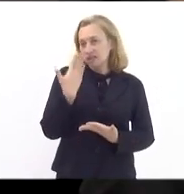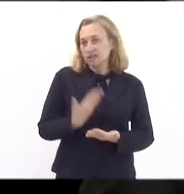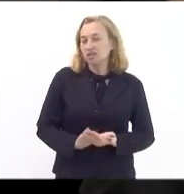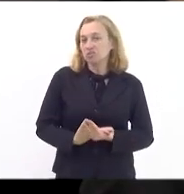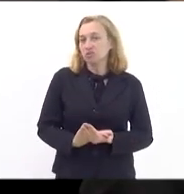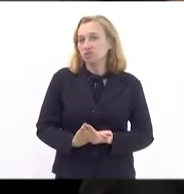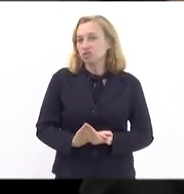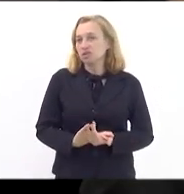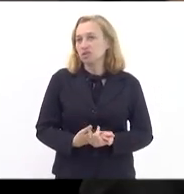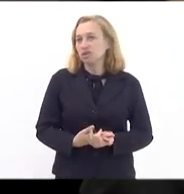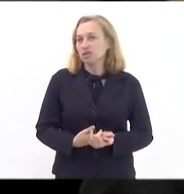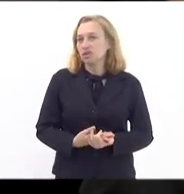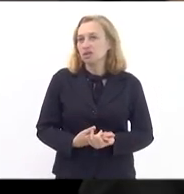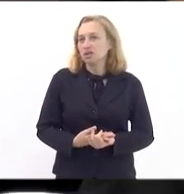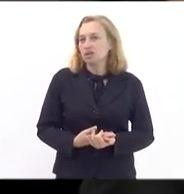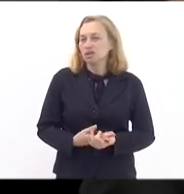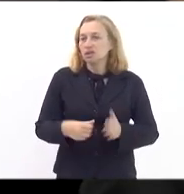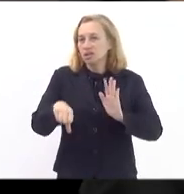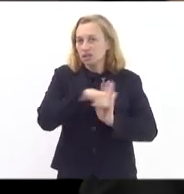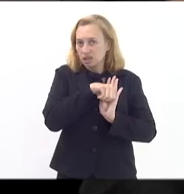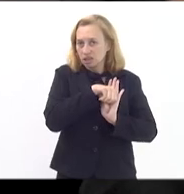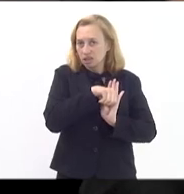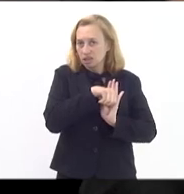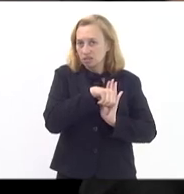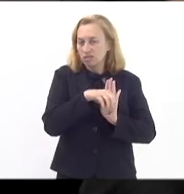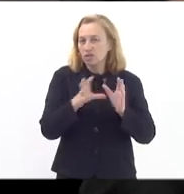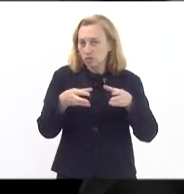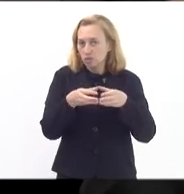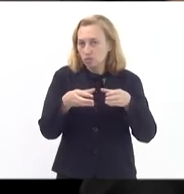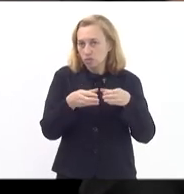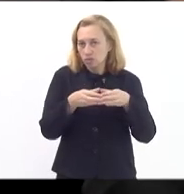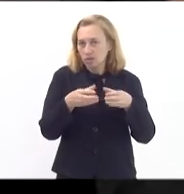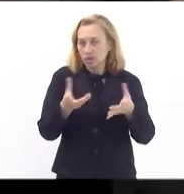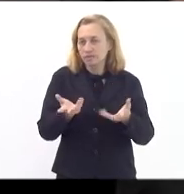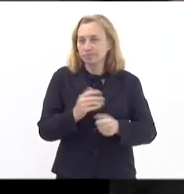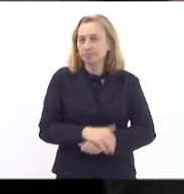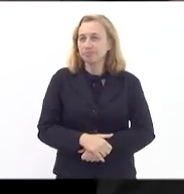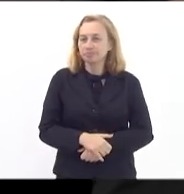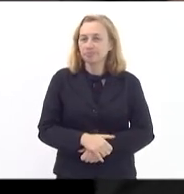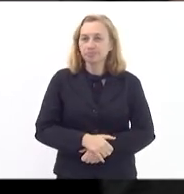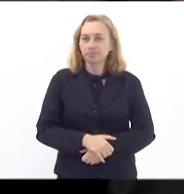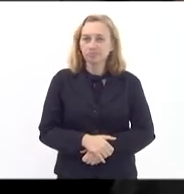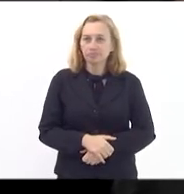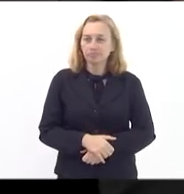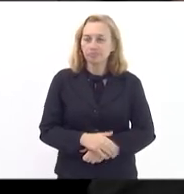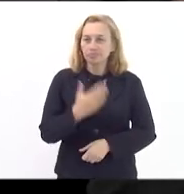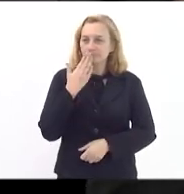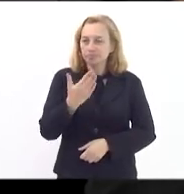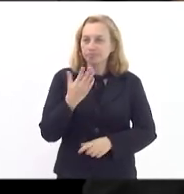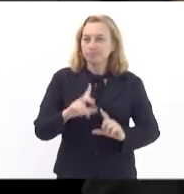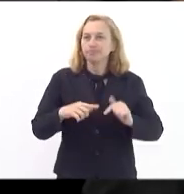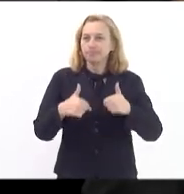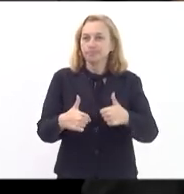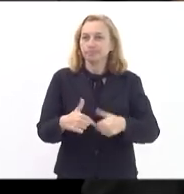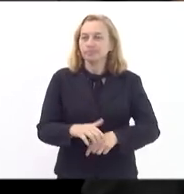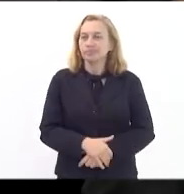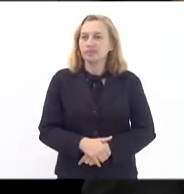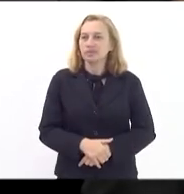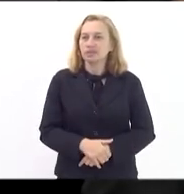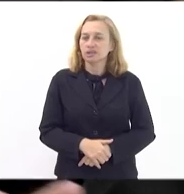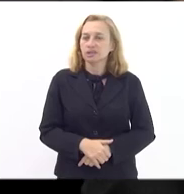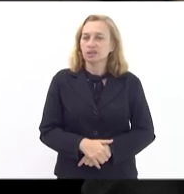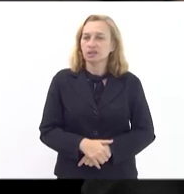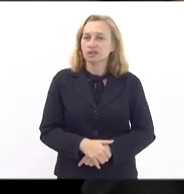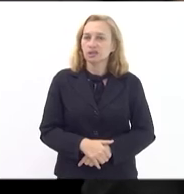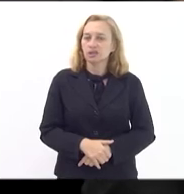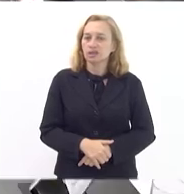são que é o crime organizado é quadrilha mesmo e essa esse tipo de ação acaba